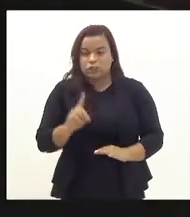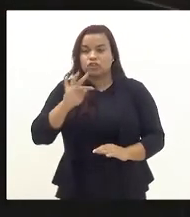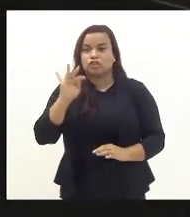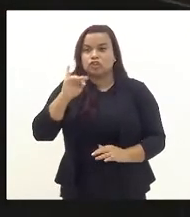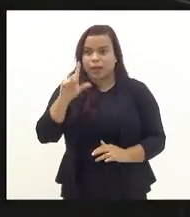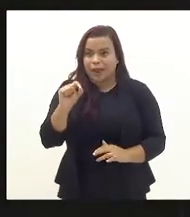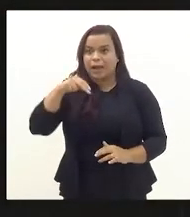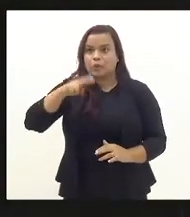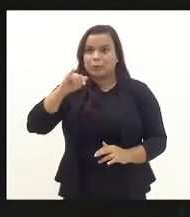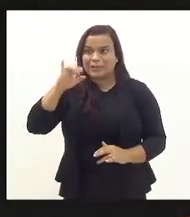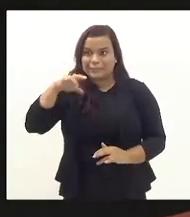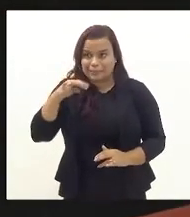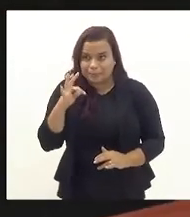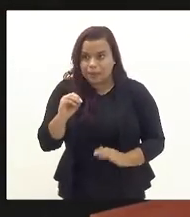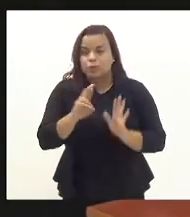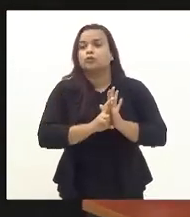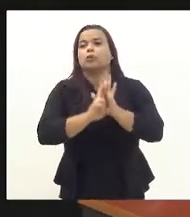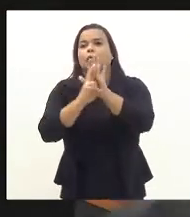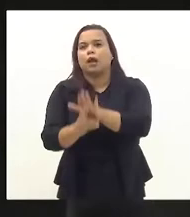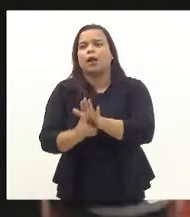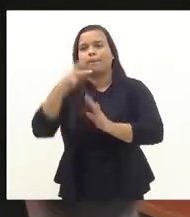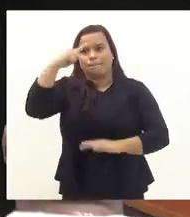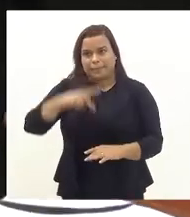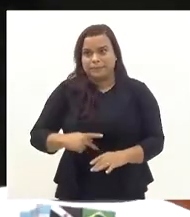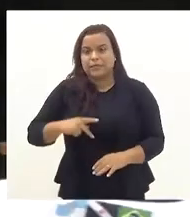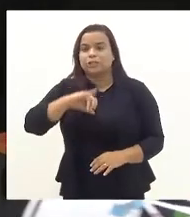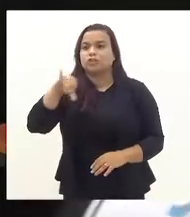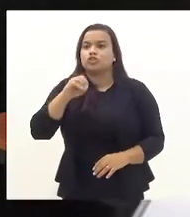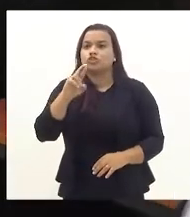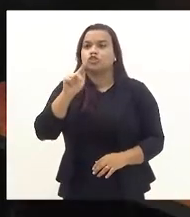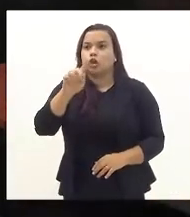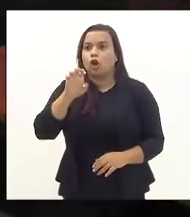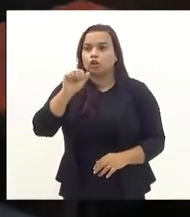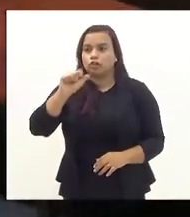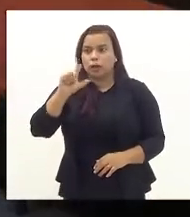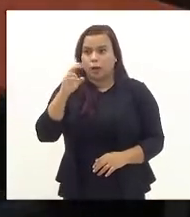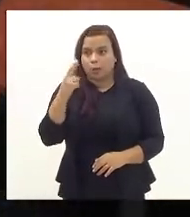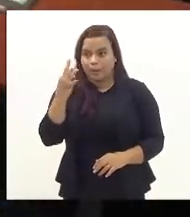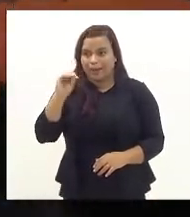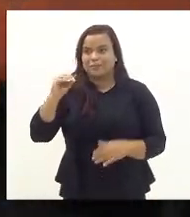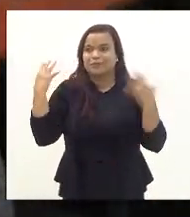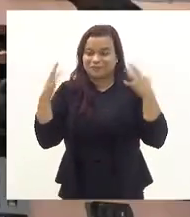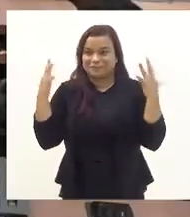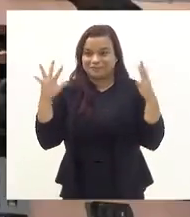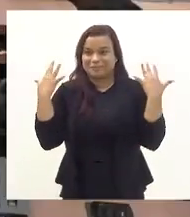Nascimento, representando o presidente Jorge Alberto.